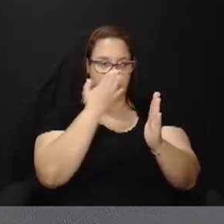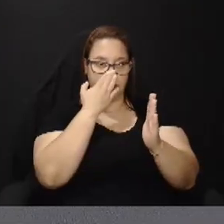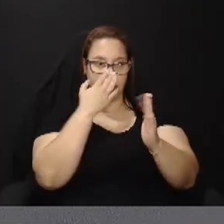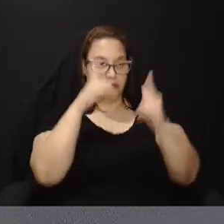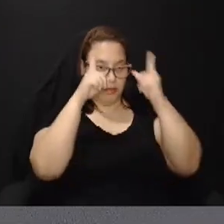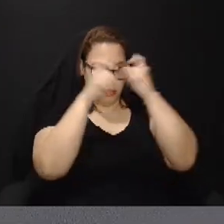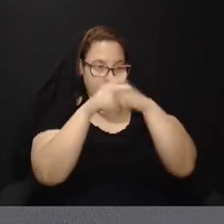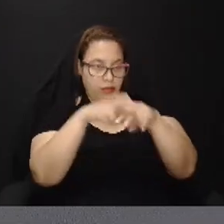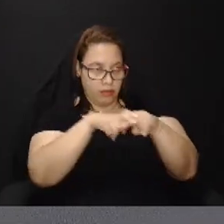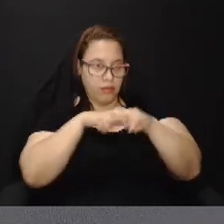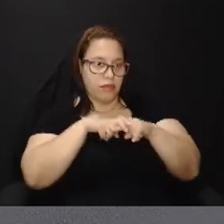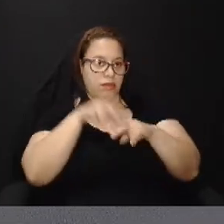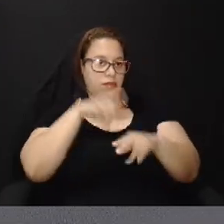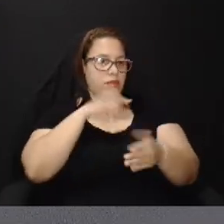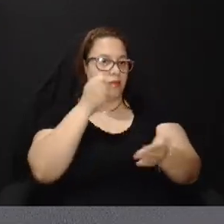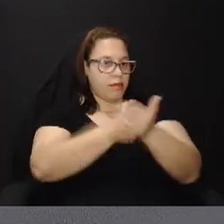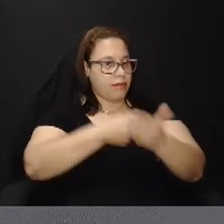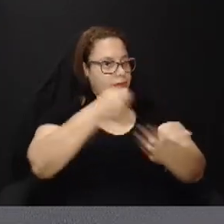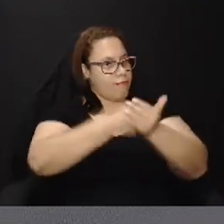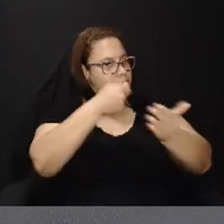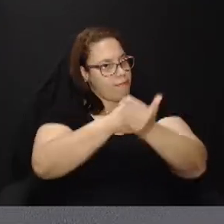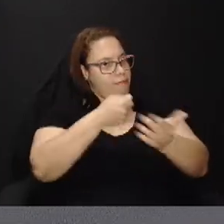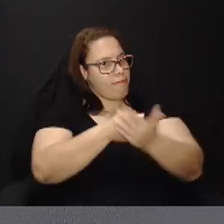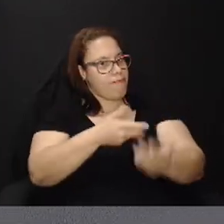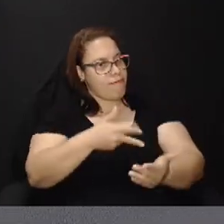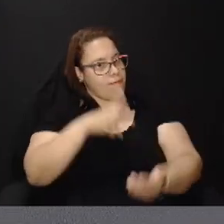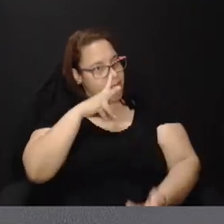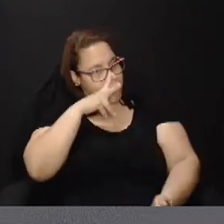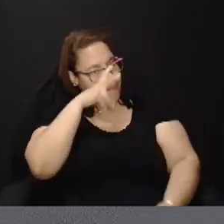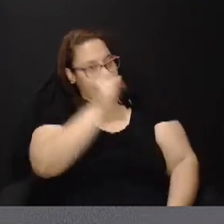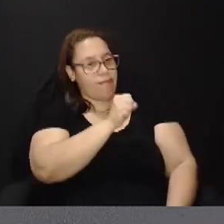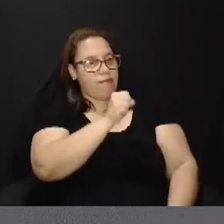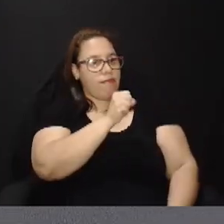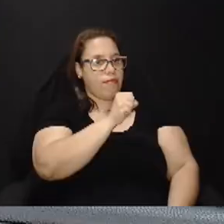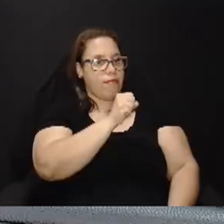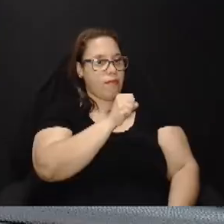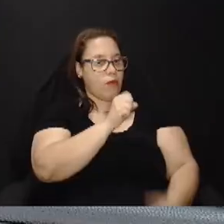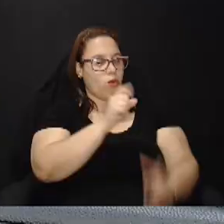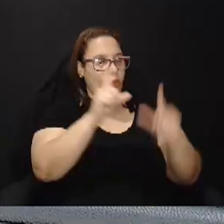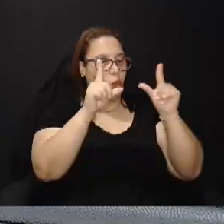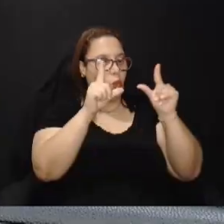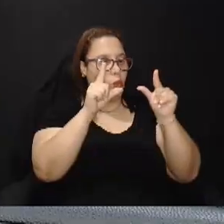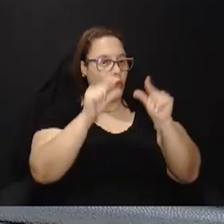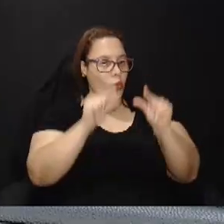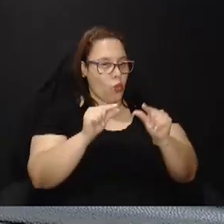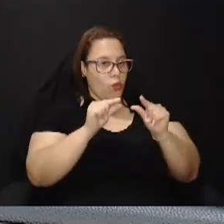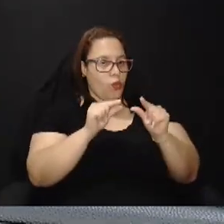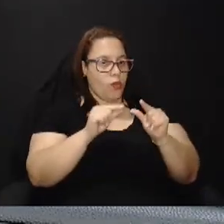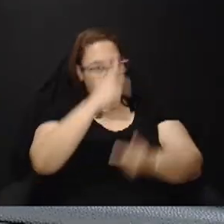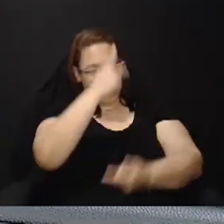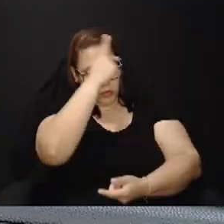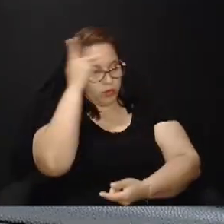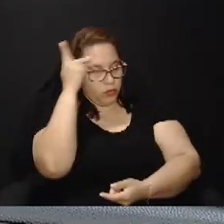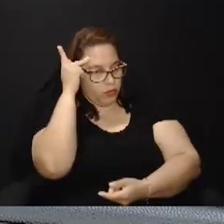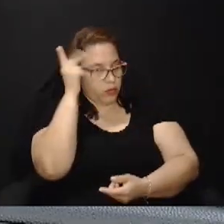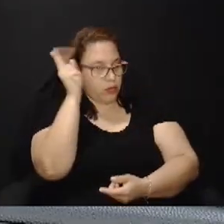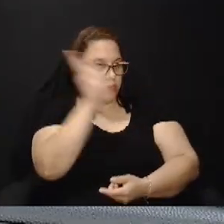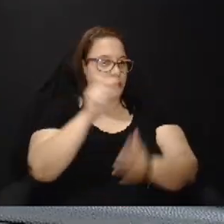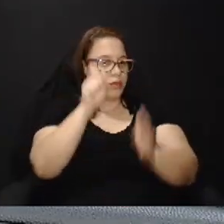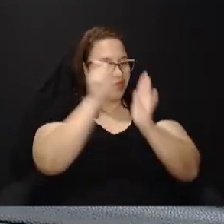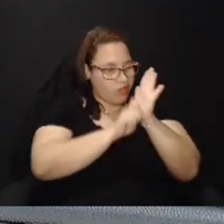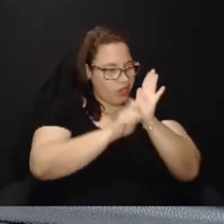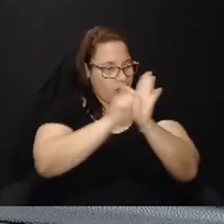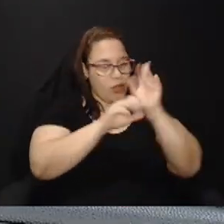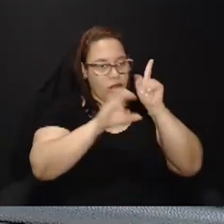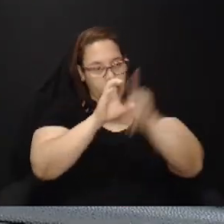que continuar lutando e trabalhando firmemente para que a gente diminua a incidência de pessoas, né, usuárias de drogas, e com isso suas